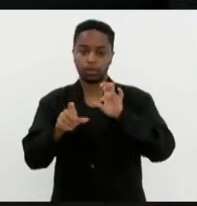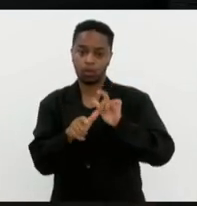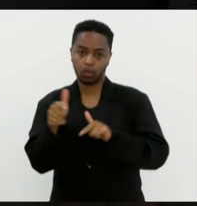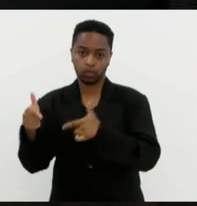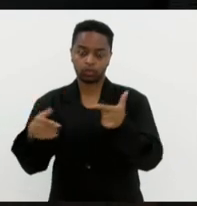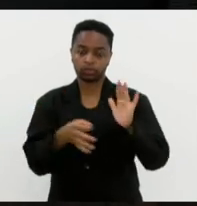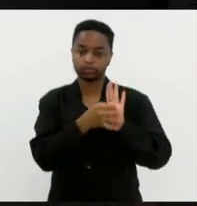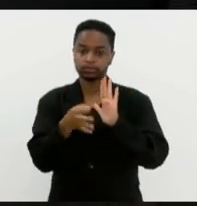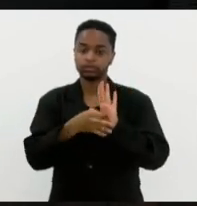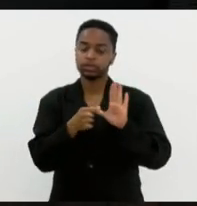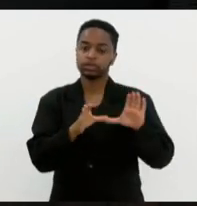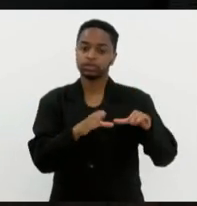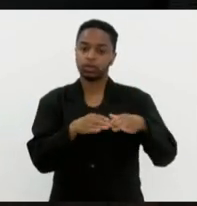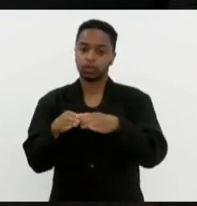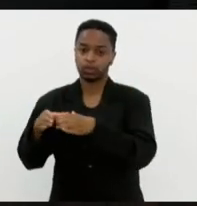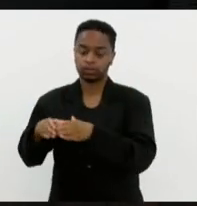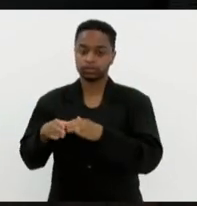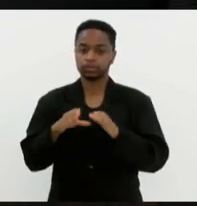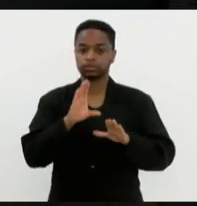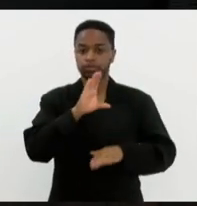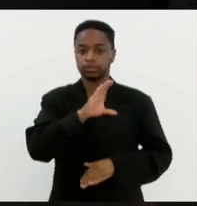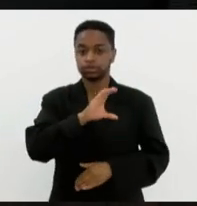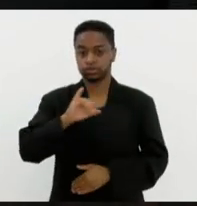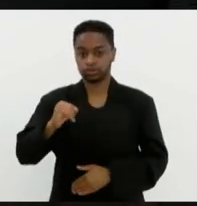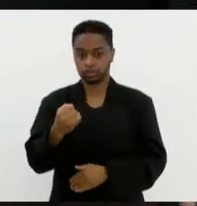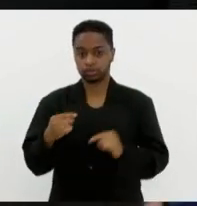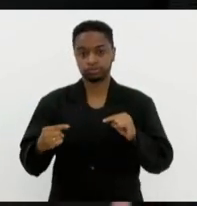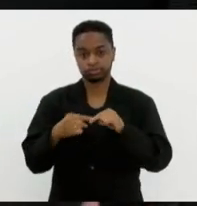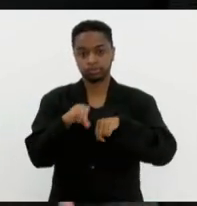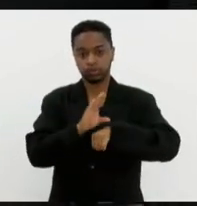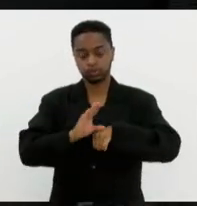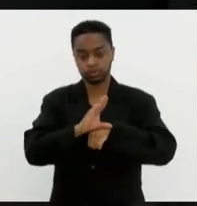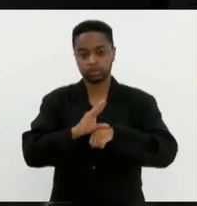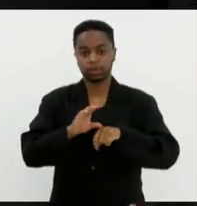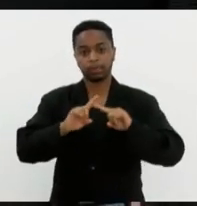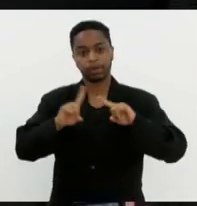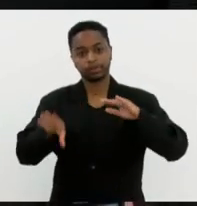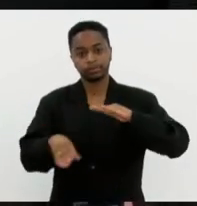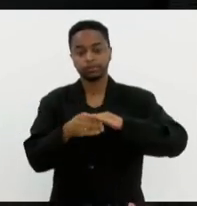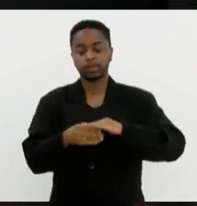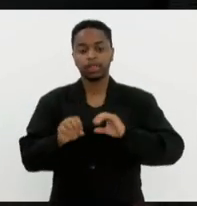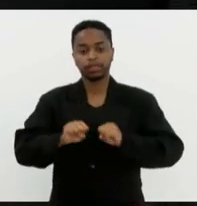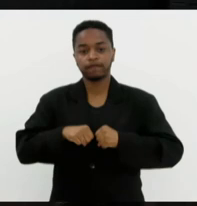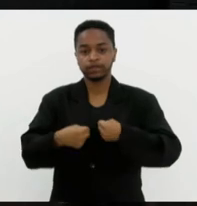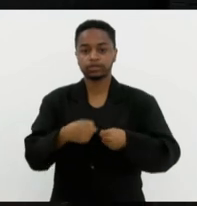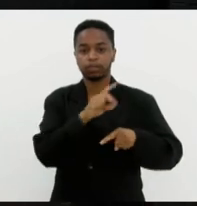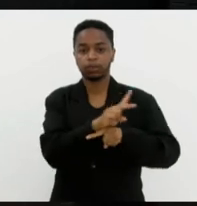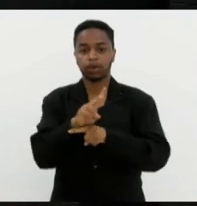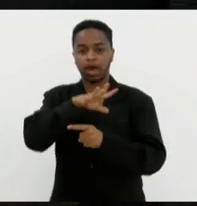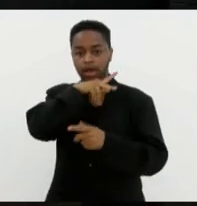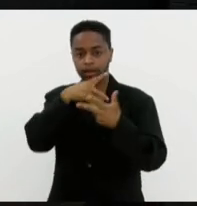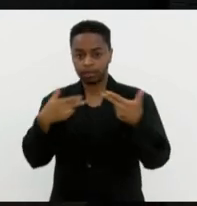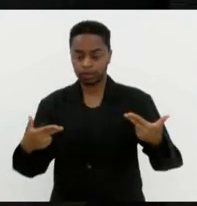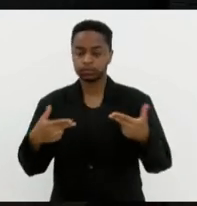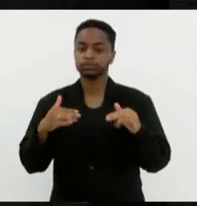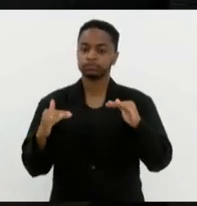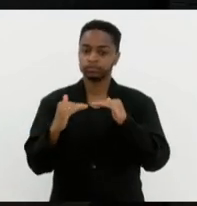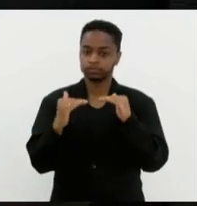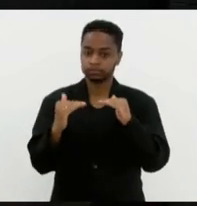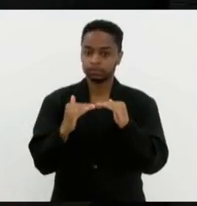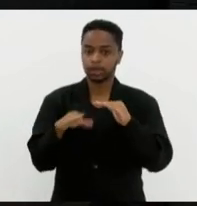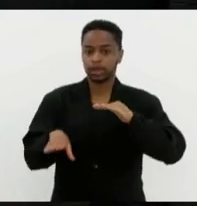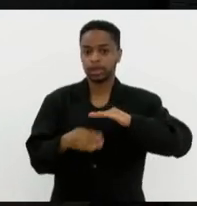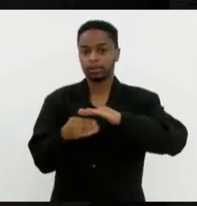comissões Constituição e Justiça pela constitucionalidade com emendas de defesa e proteção dos animais favorável com